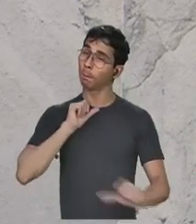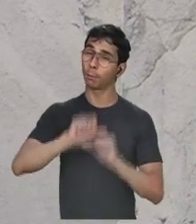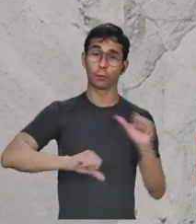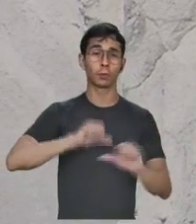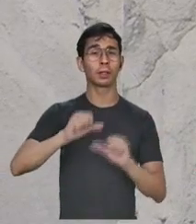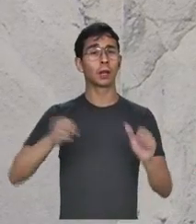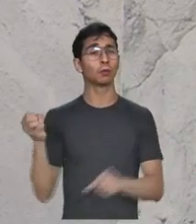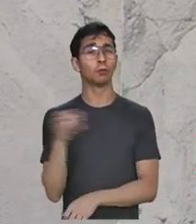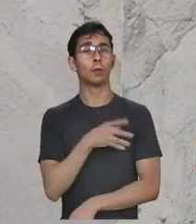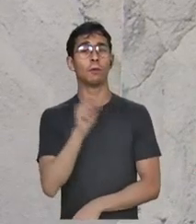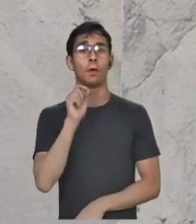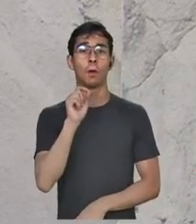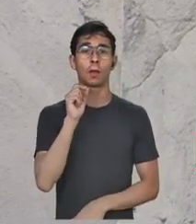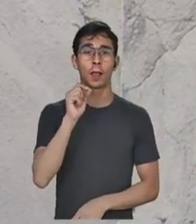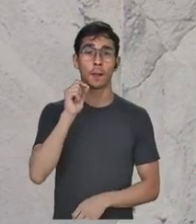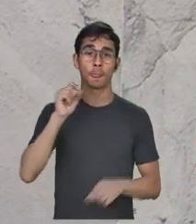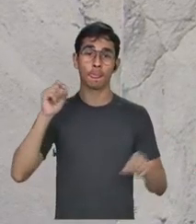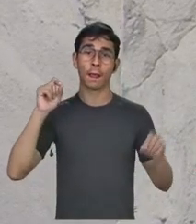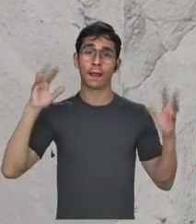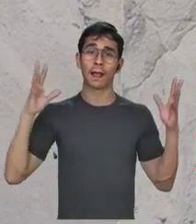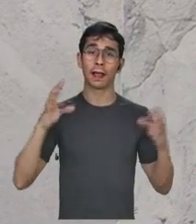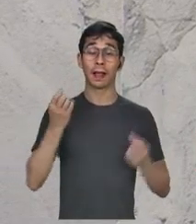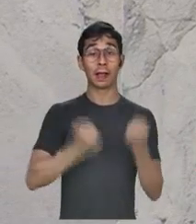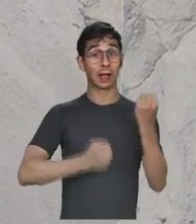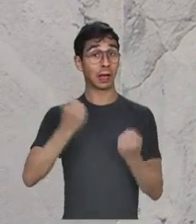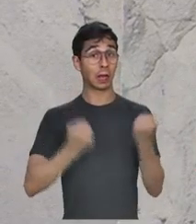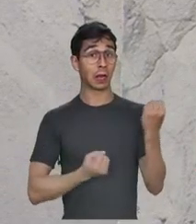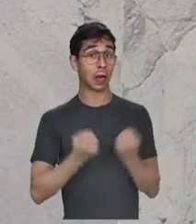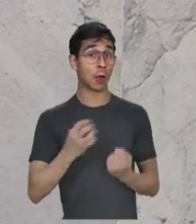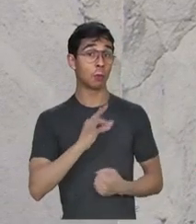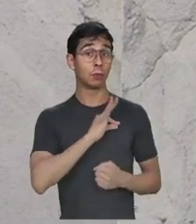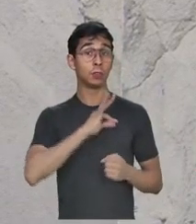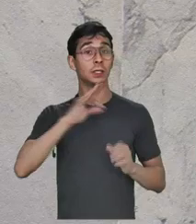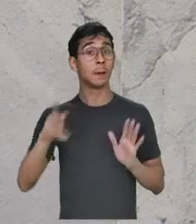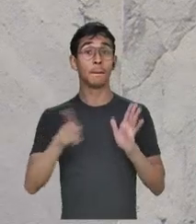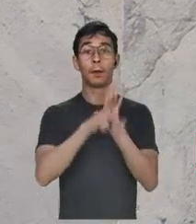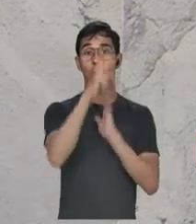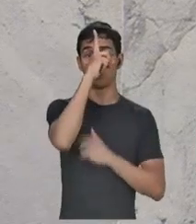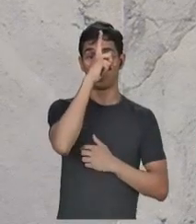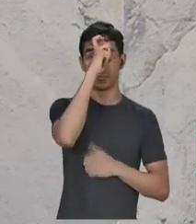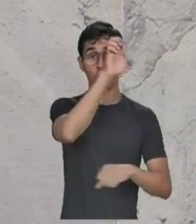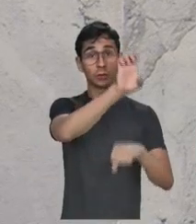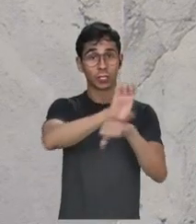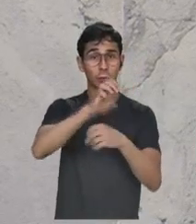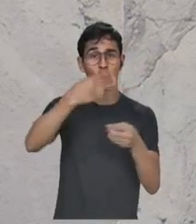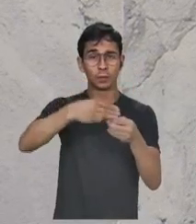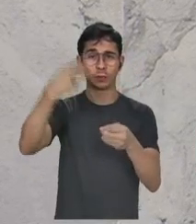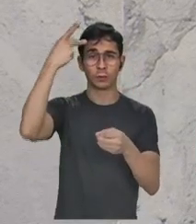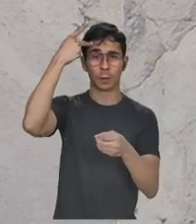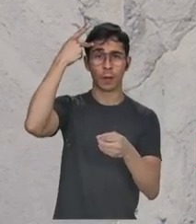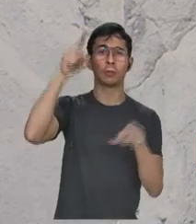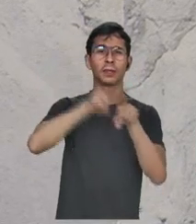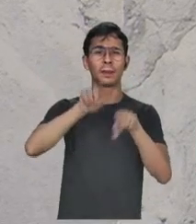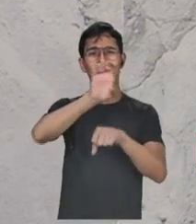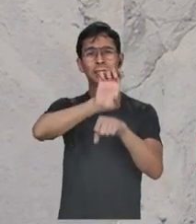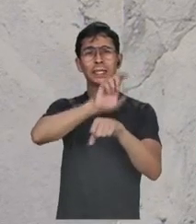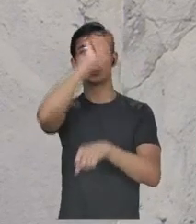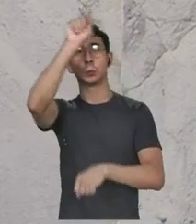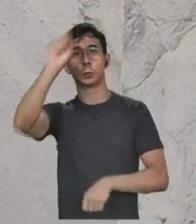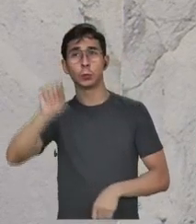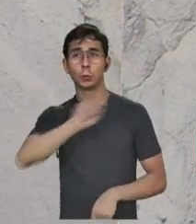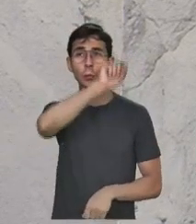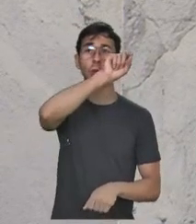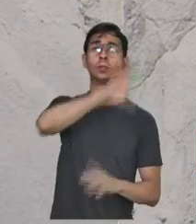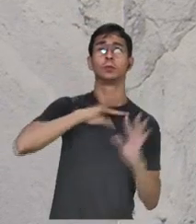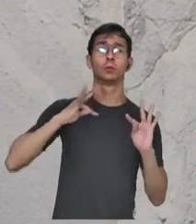de viaturas dos hospitais estaduais do a princípio do município de são paulo mas também em todo o estado eu tenho certeza que os